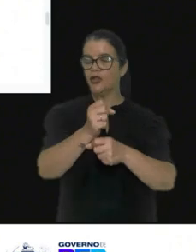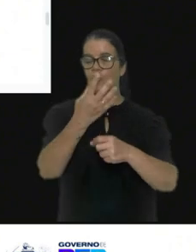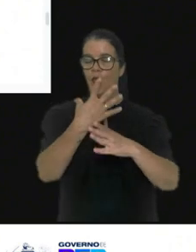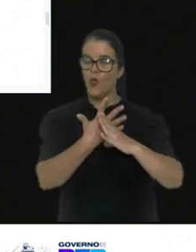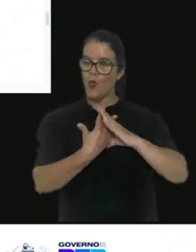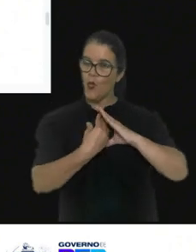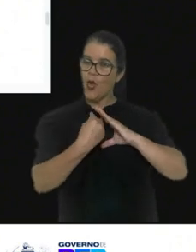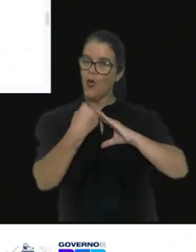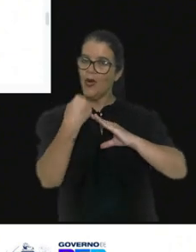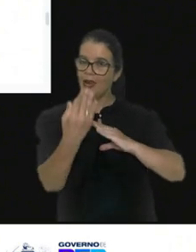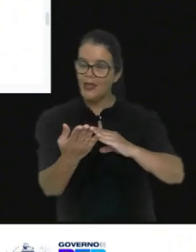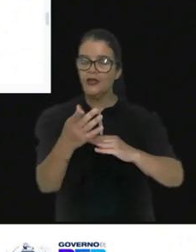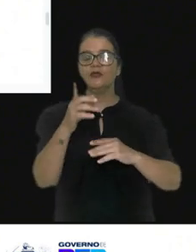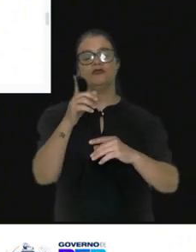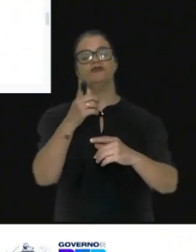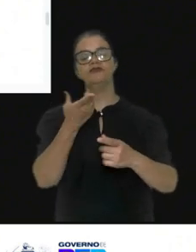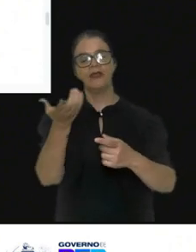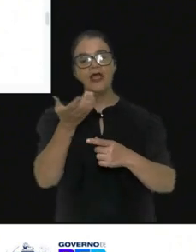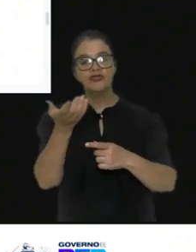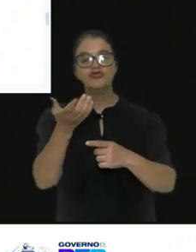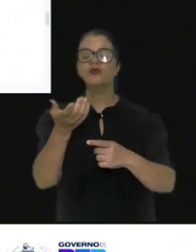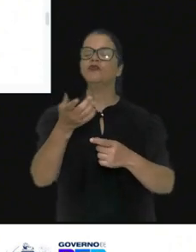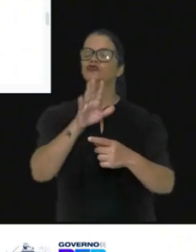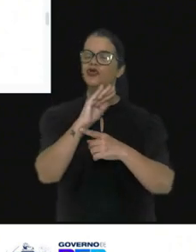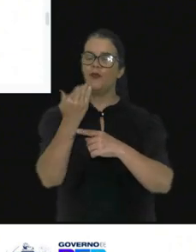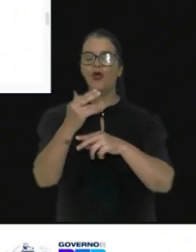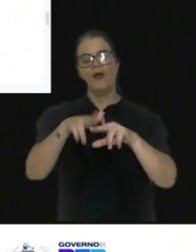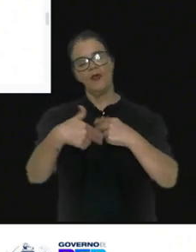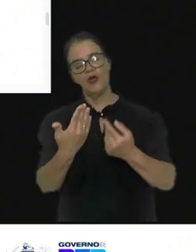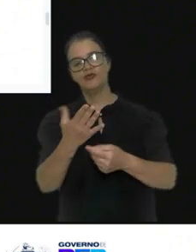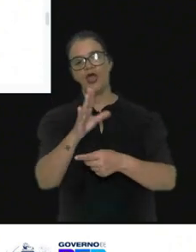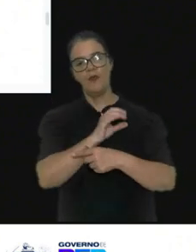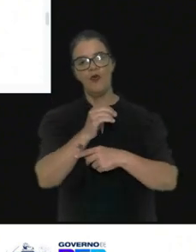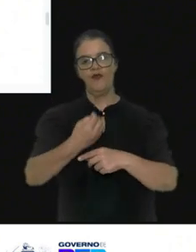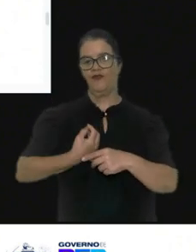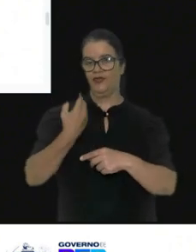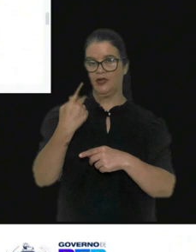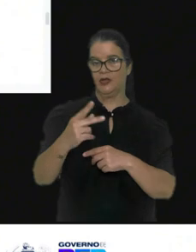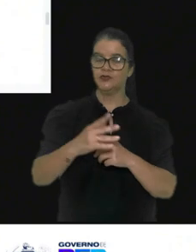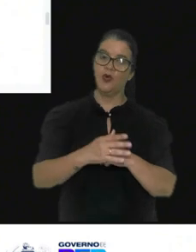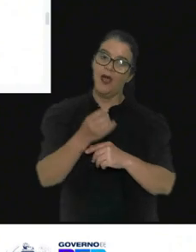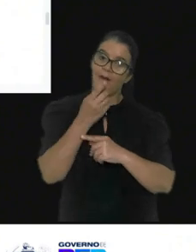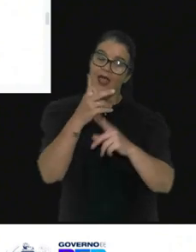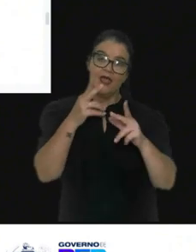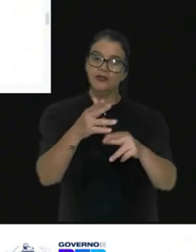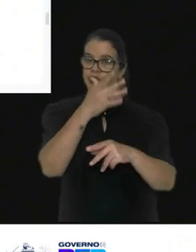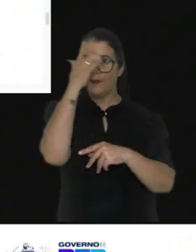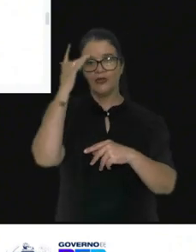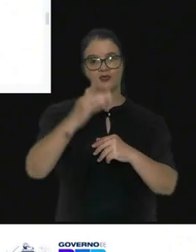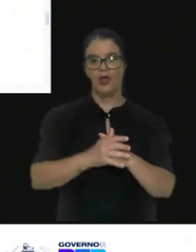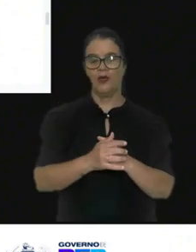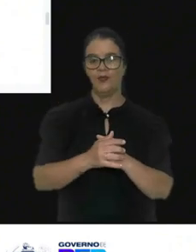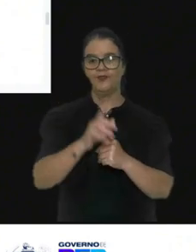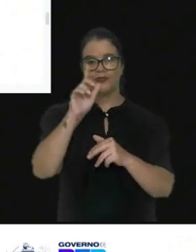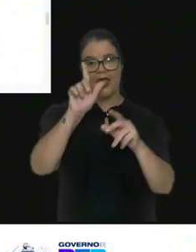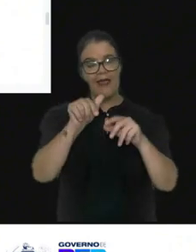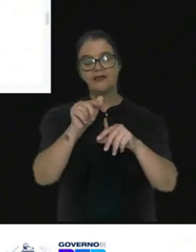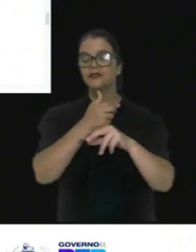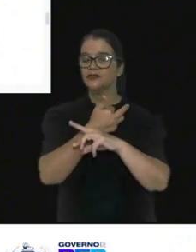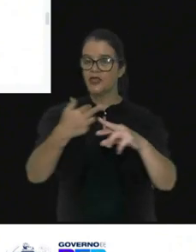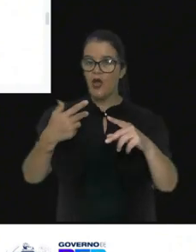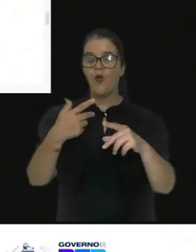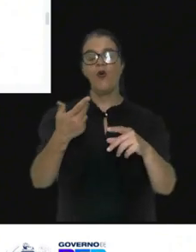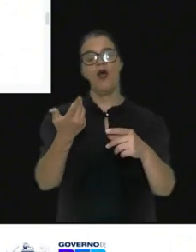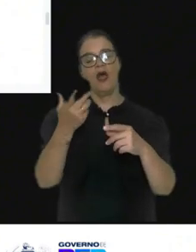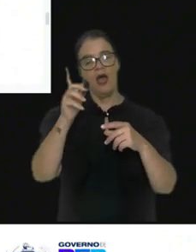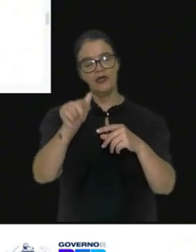intenso o eolírico do poema está disposto a morrer pelo amor da sua vida bem é